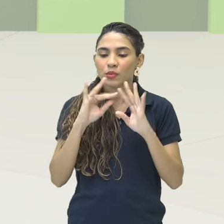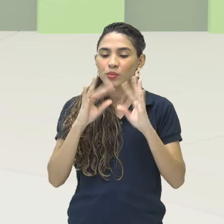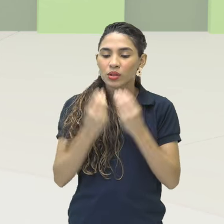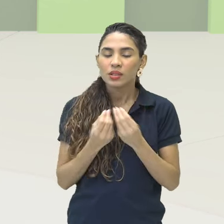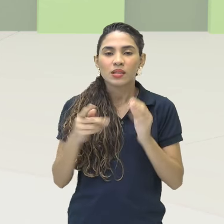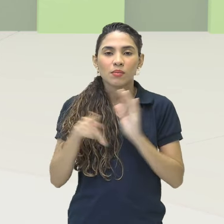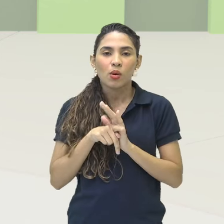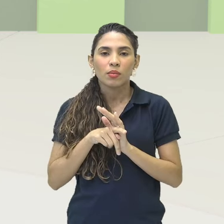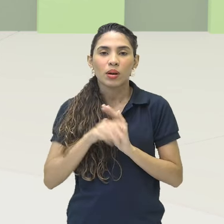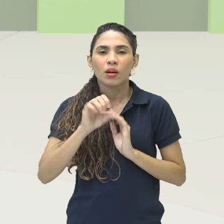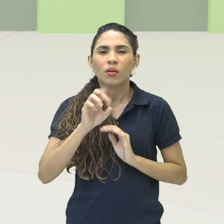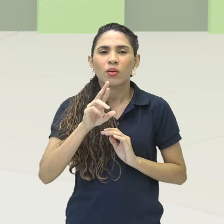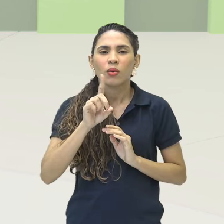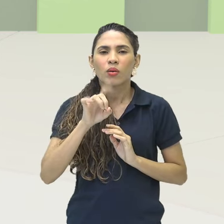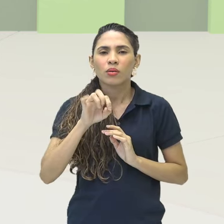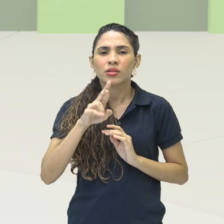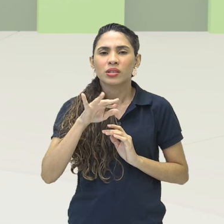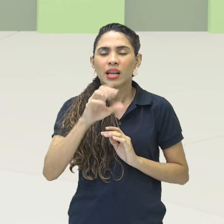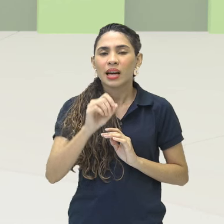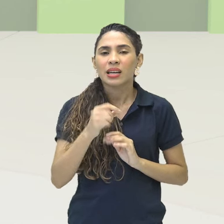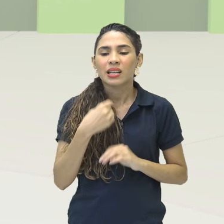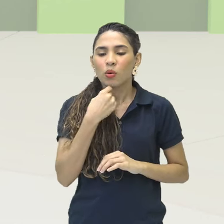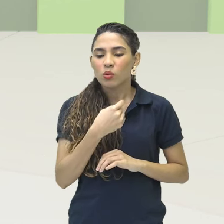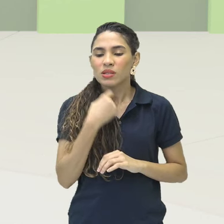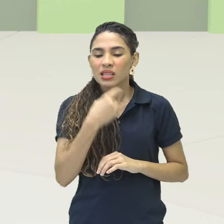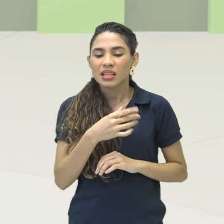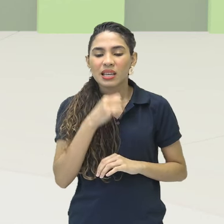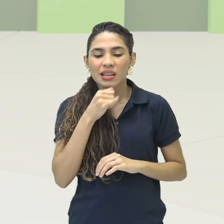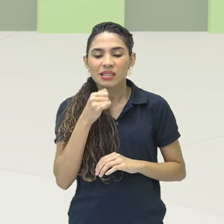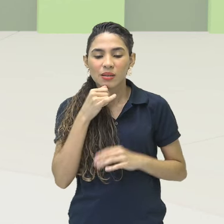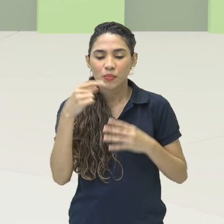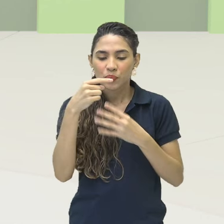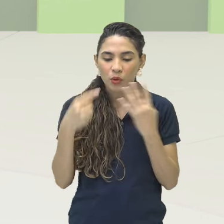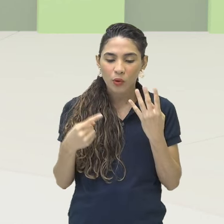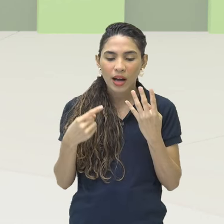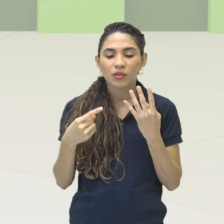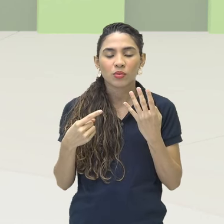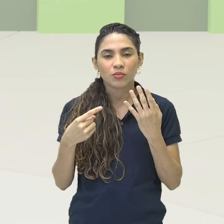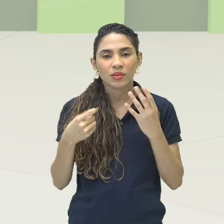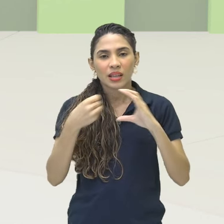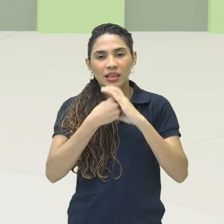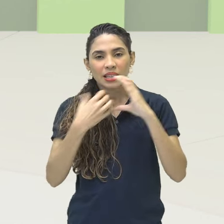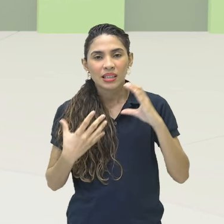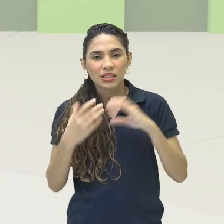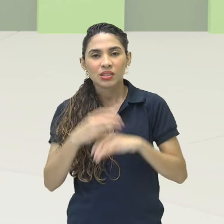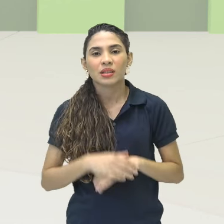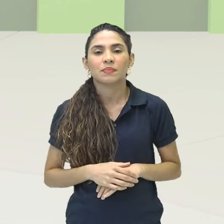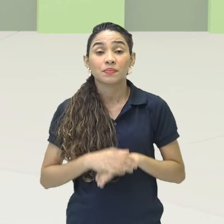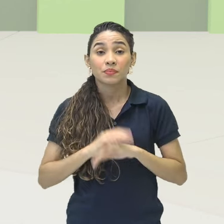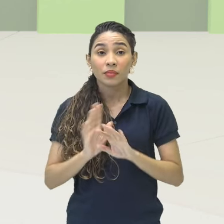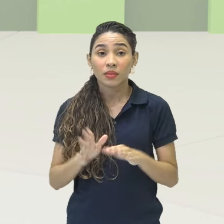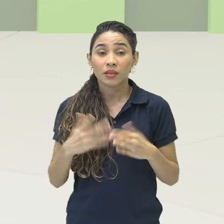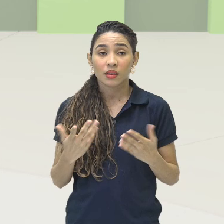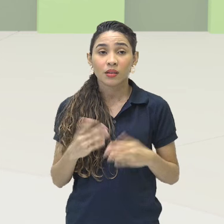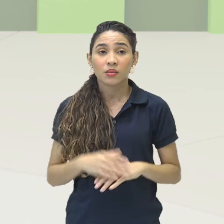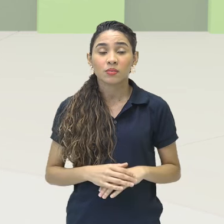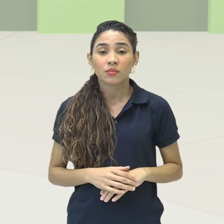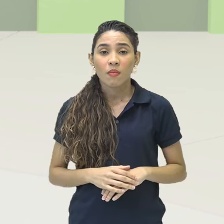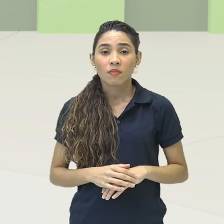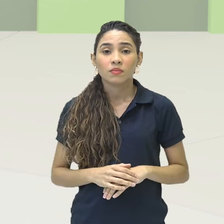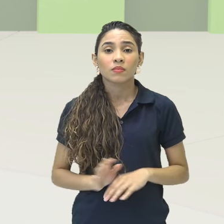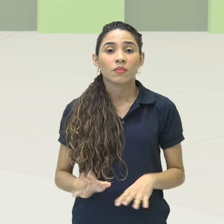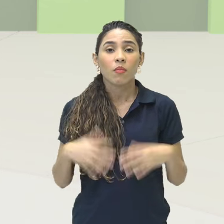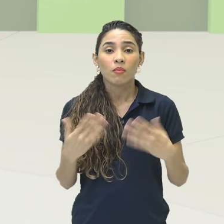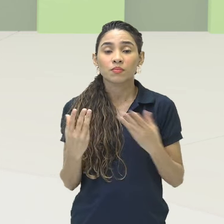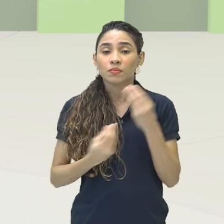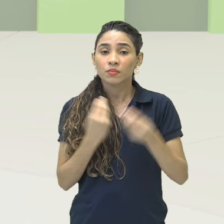uma substância ordinária. Não se conseguia extrair esses 4 elementos que ele chamava, né? Então, aí, como que